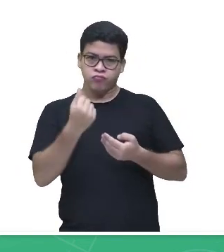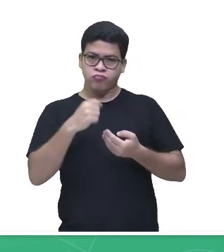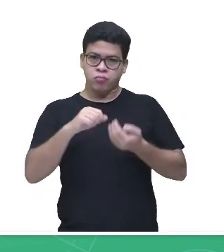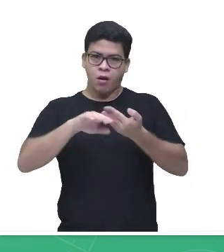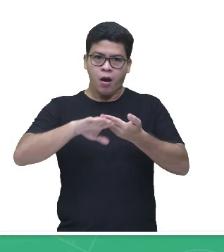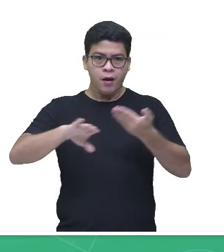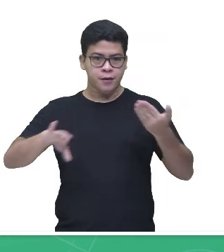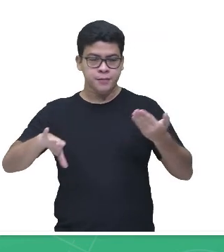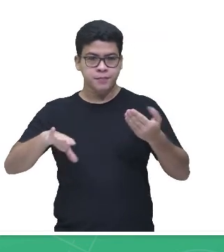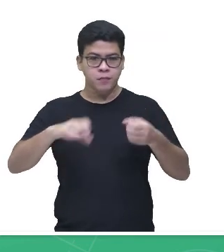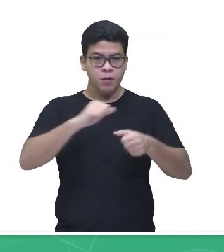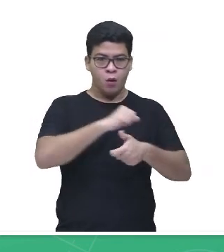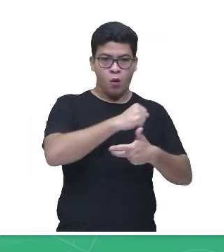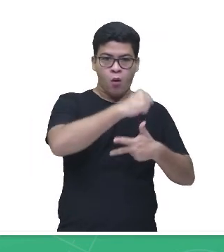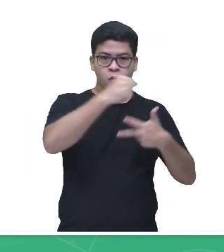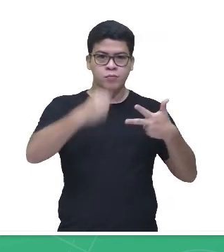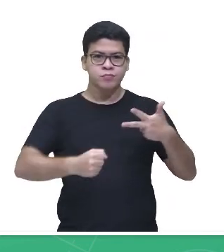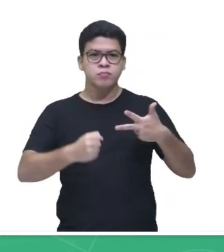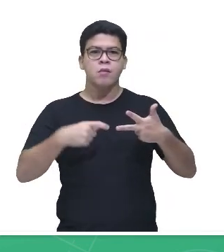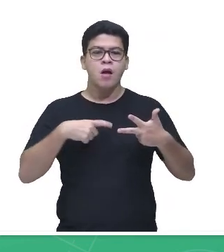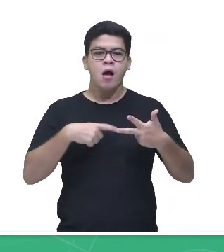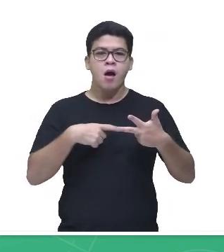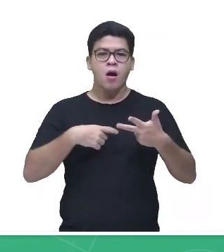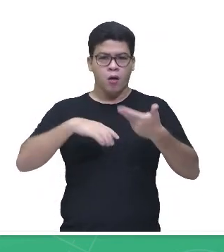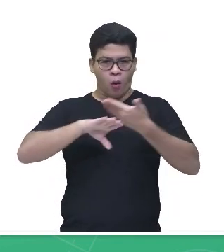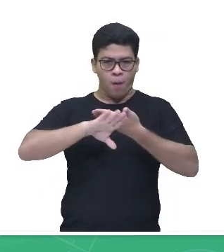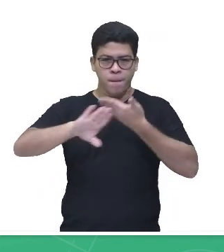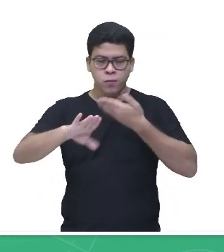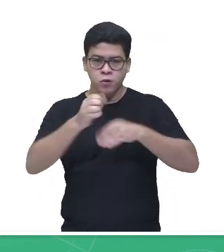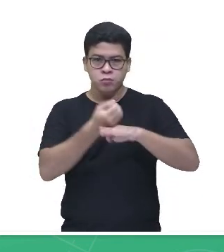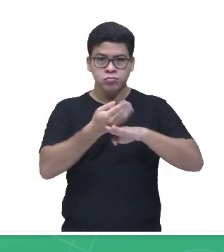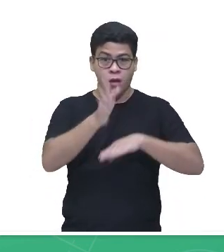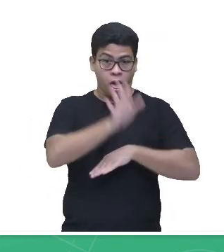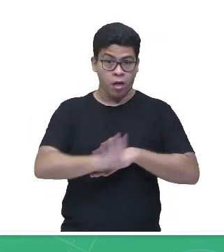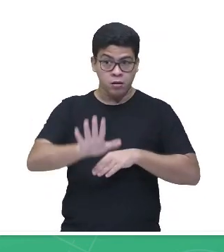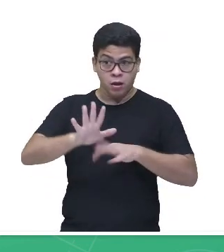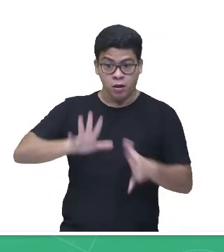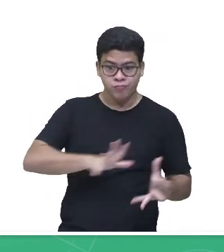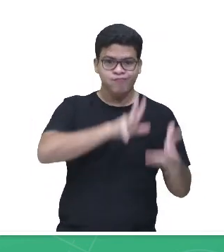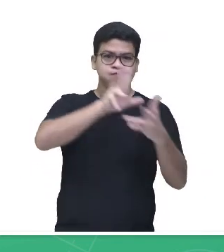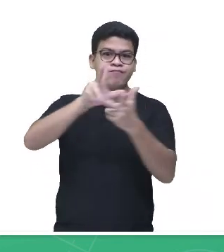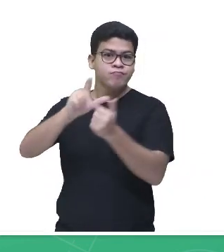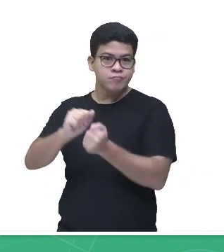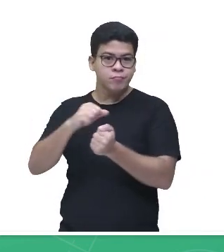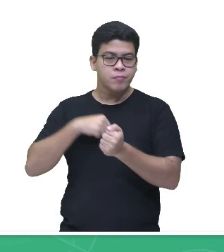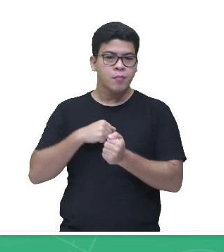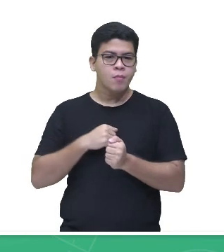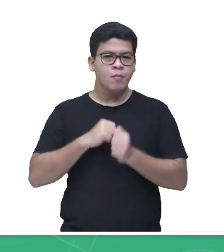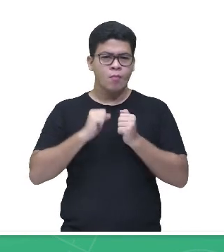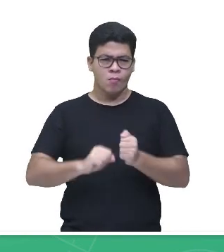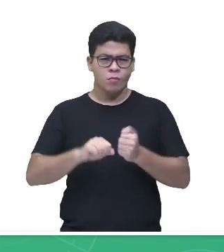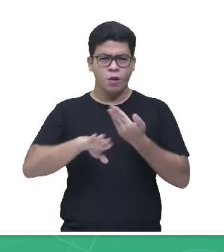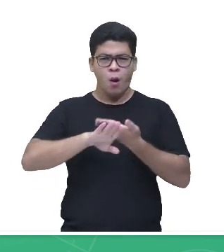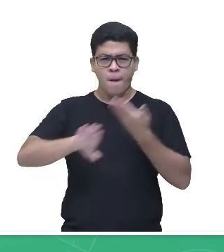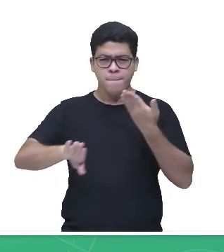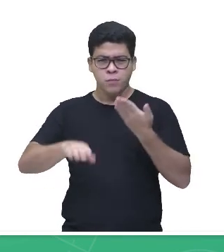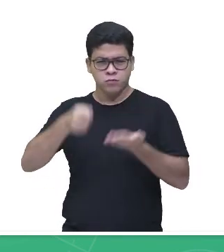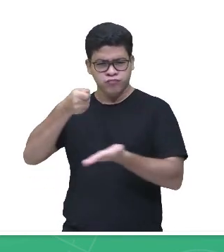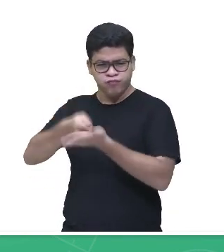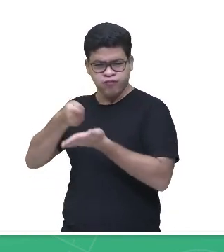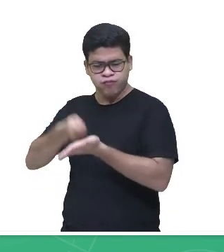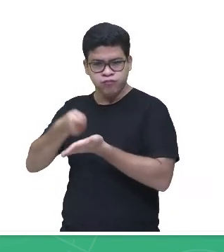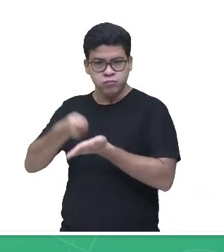divisão dos poderes, divisão da política em nacional e internacional, formação de poder moderador e implantação de uma